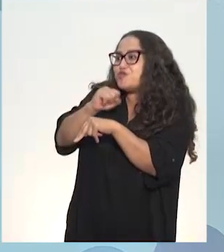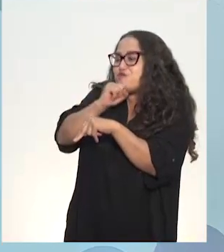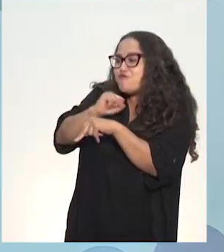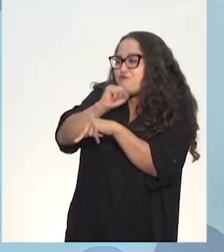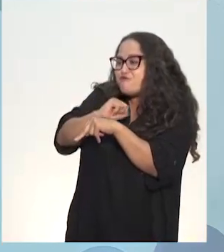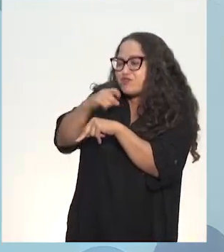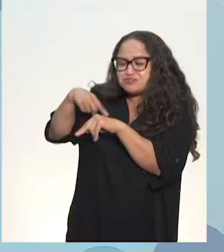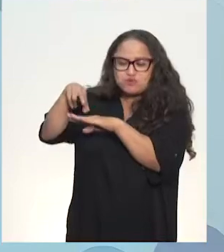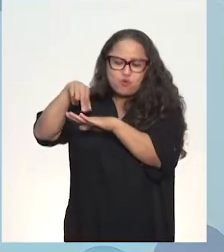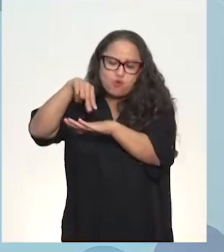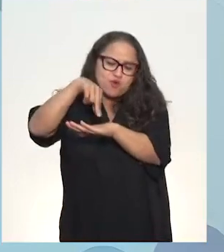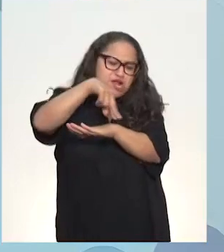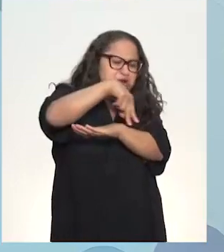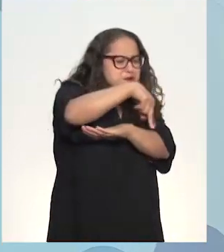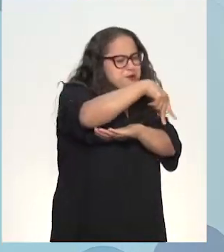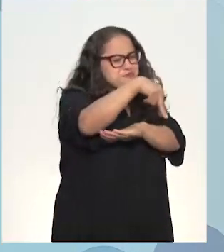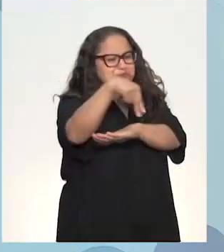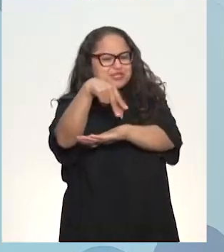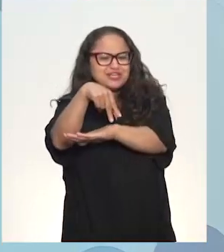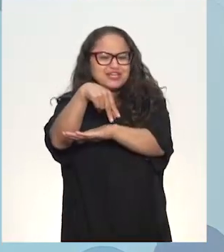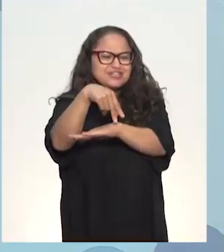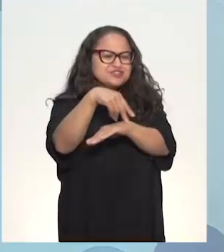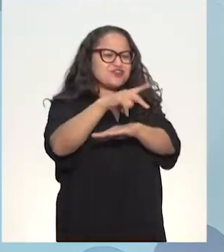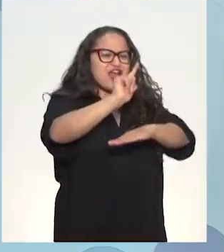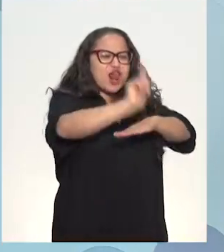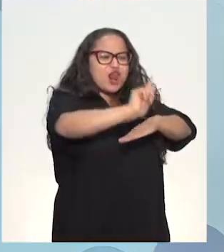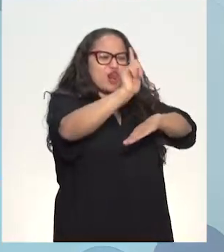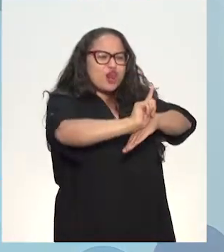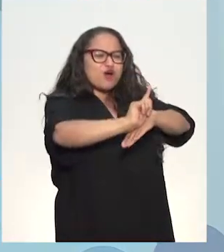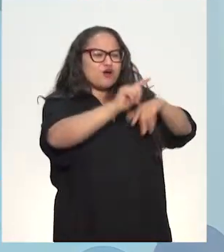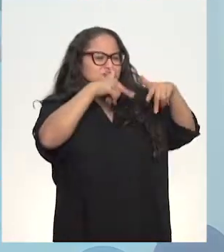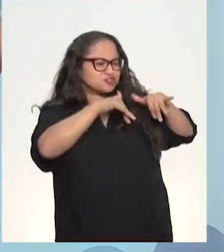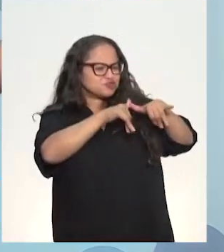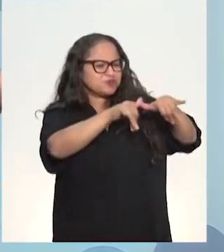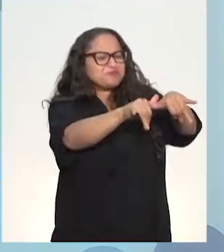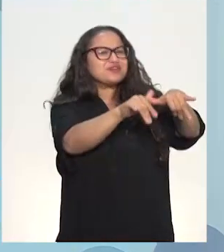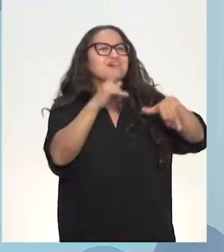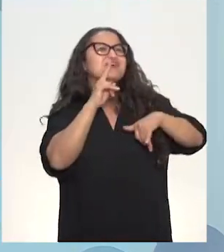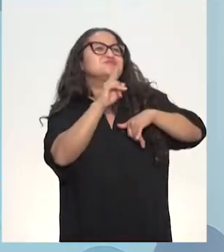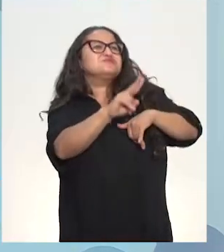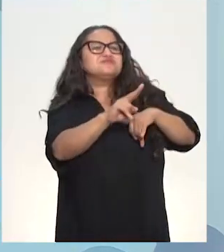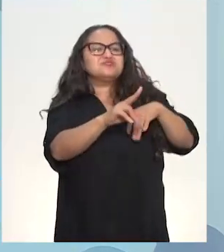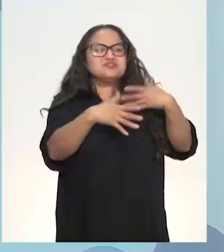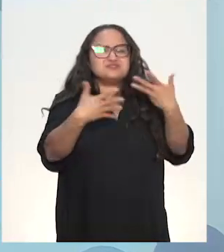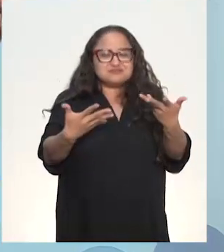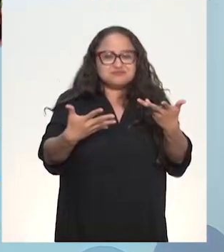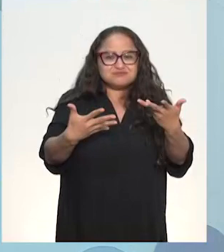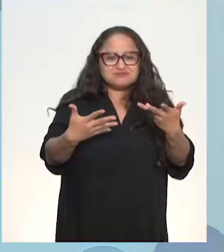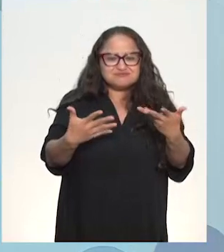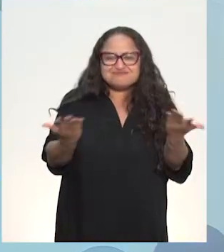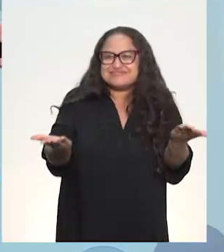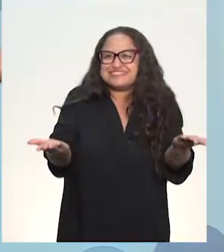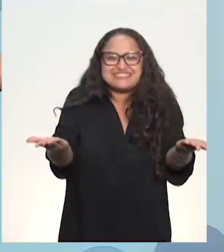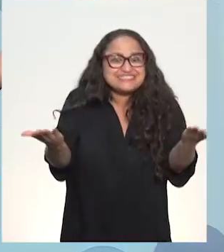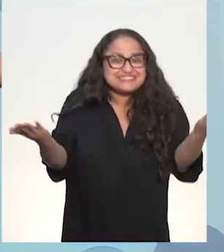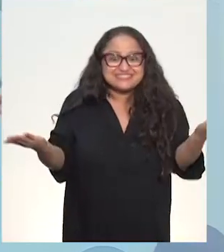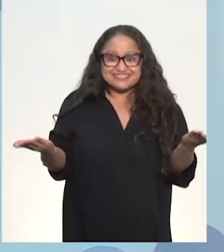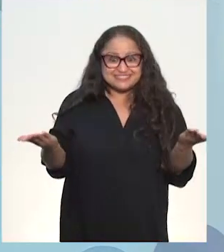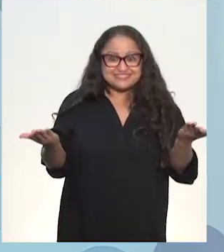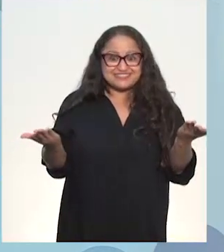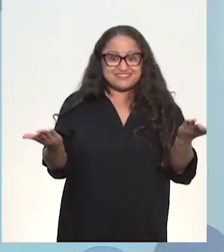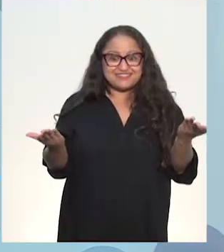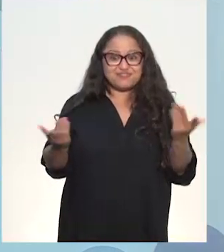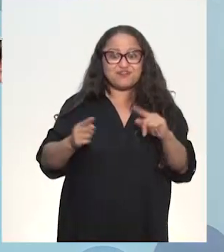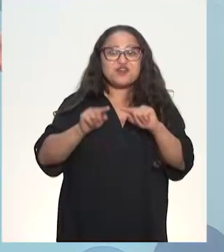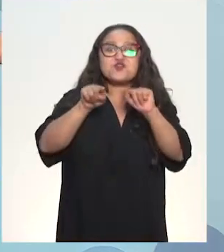está caminhando, e vê a mercearia aberta, e vê o mercado, e vê a rua esburacada, ou não, né, porque é aquela coisa, e